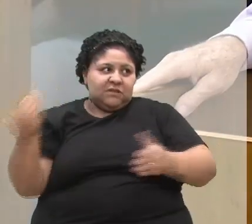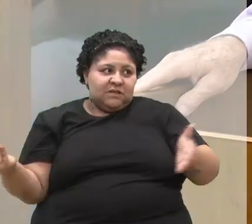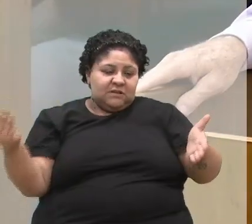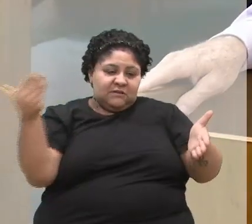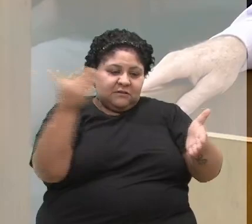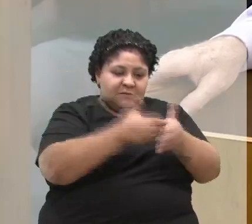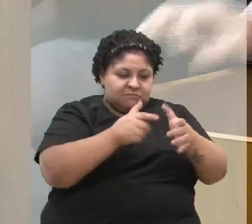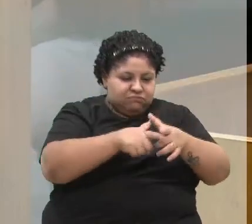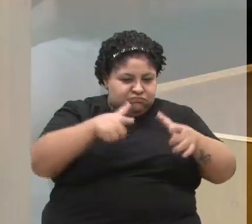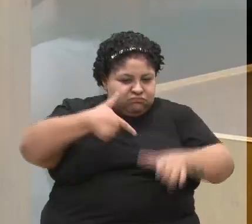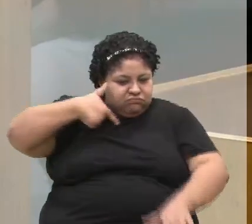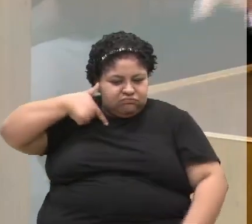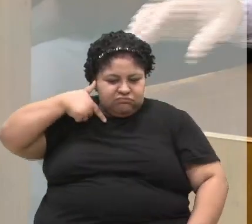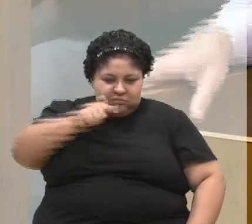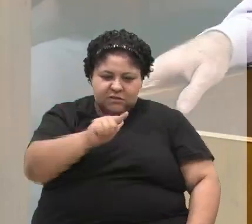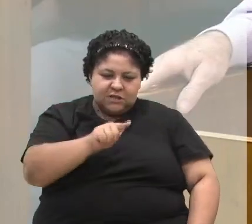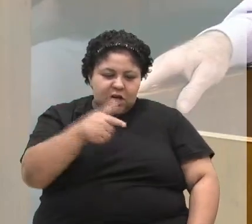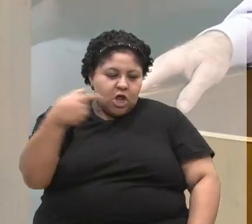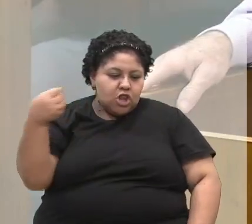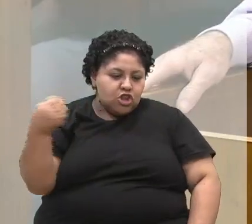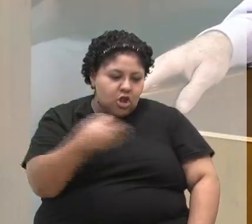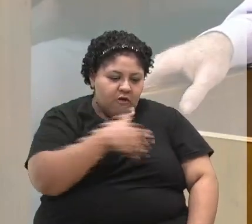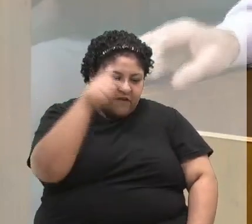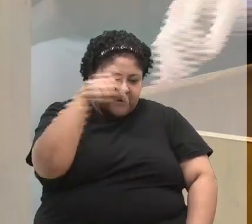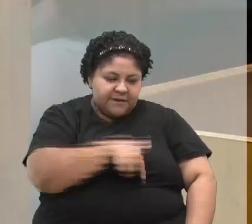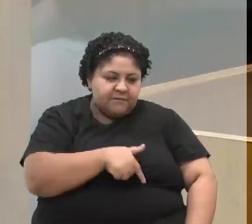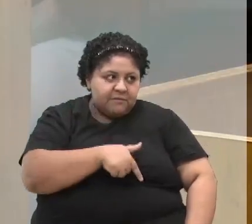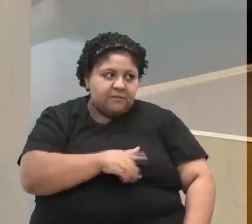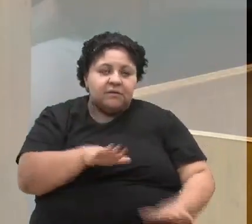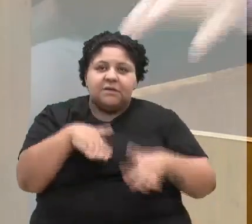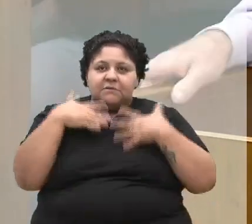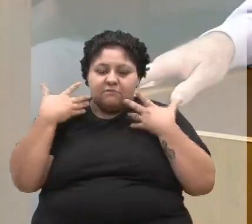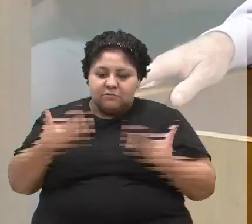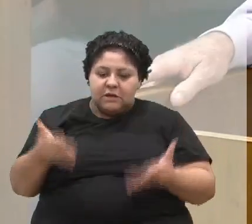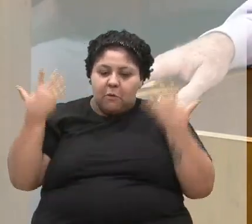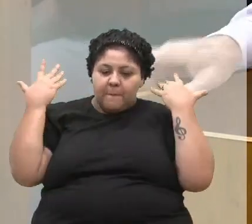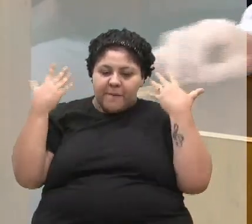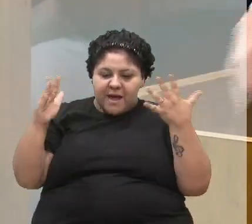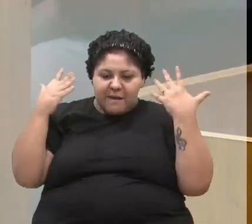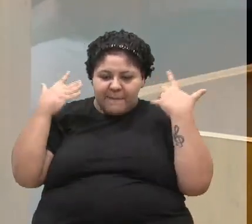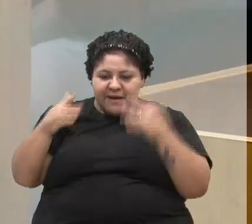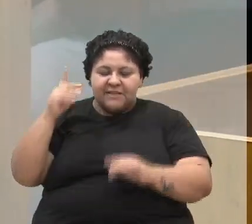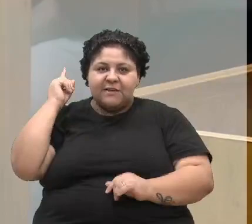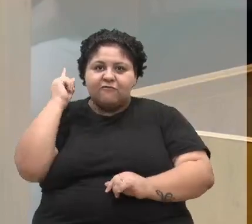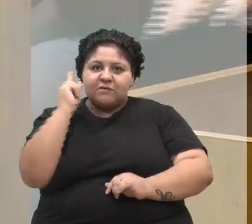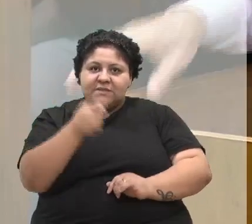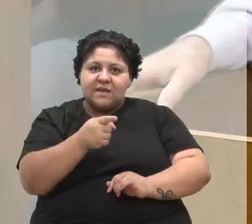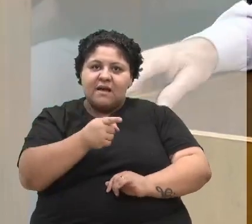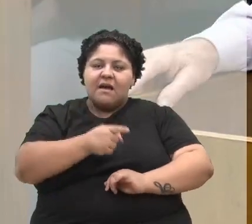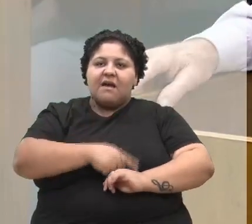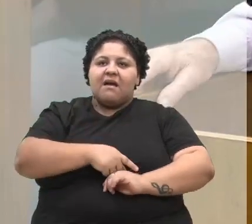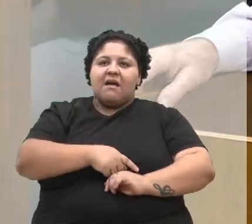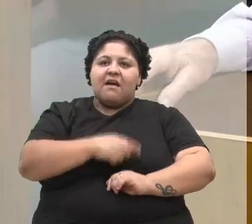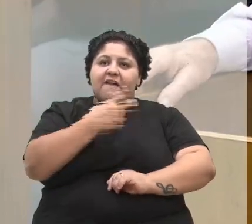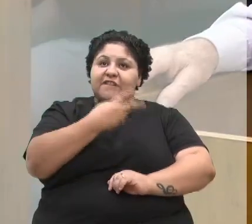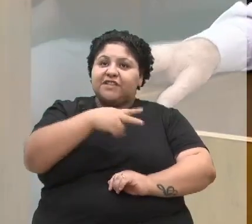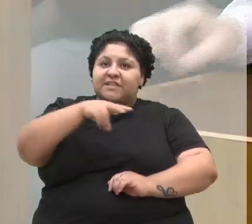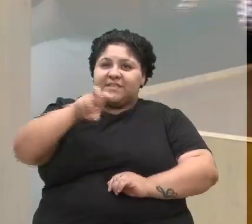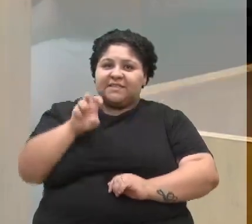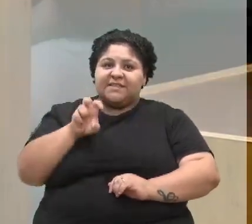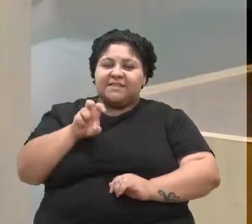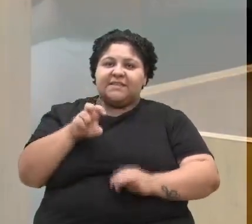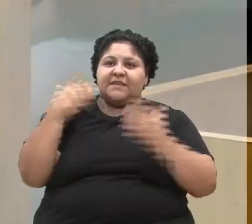grande conquista, inédita conquista. Então, parabéns a vocês, parabéns à 25ª